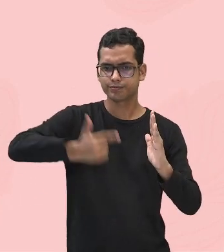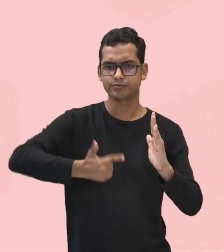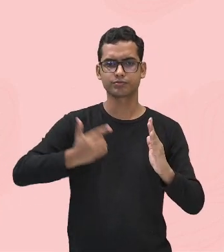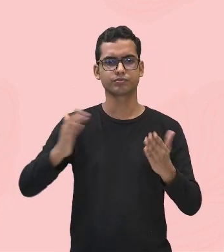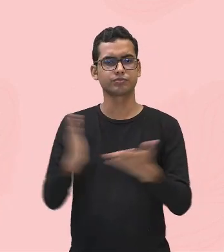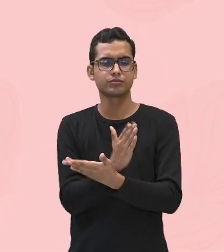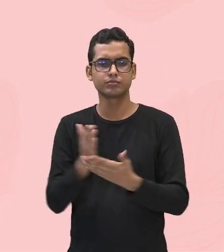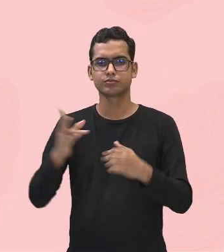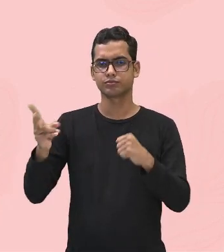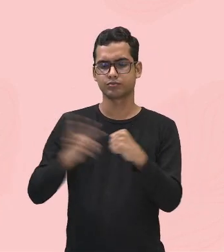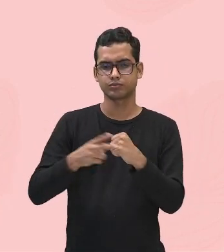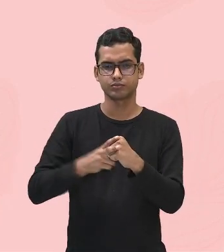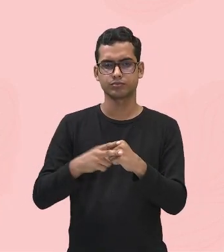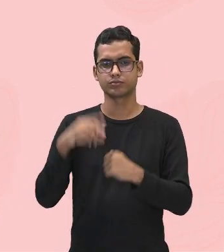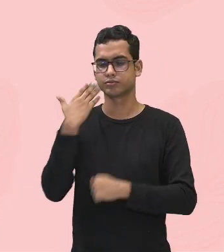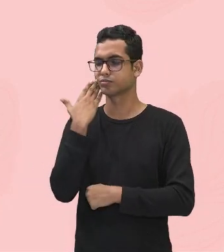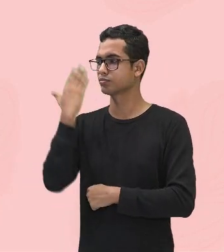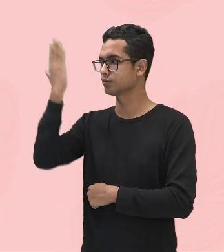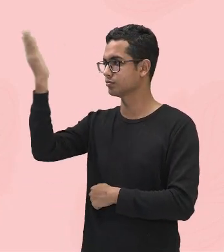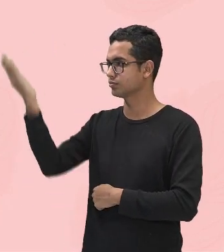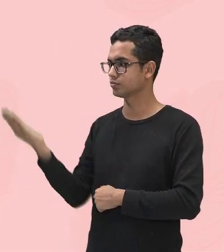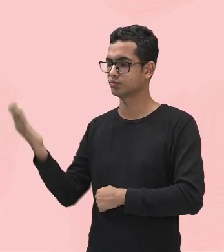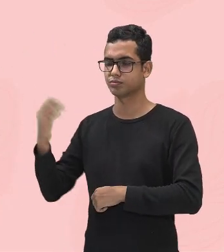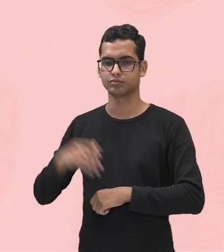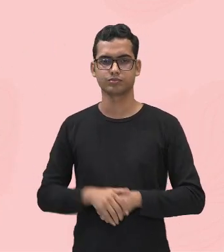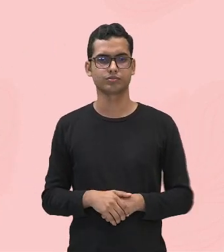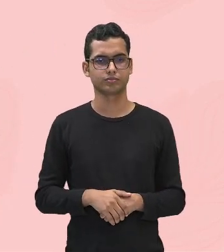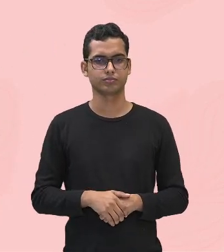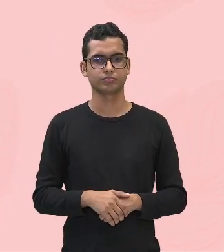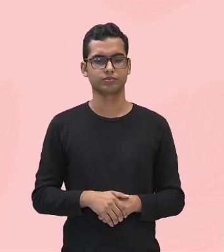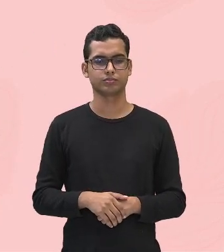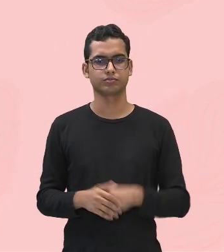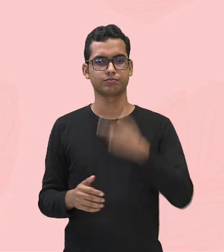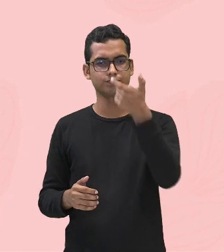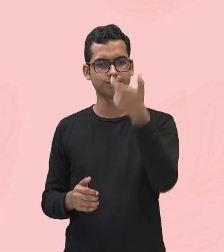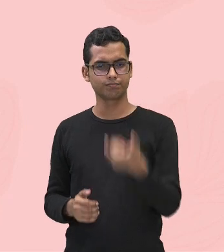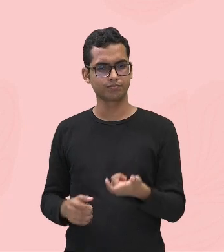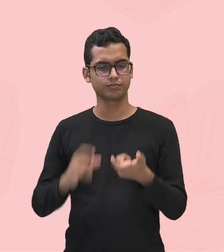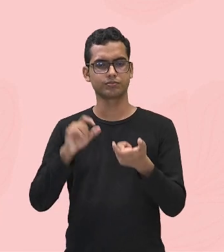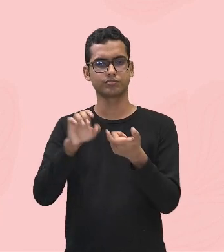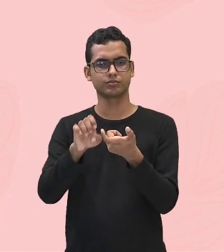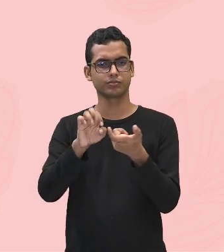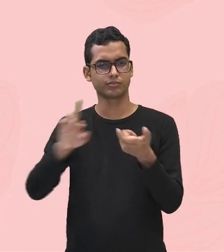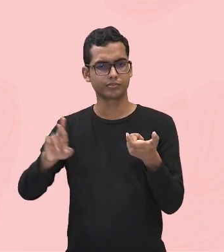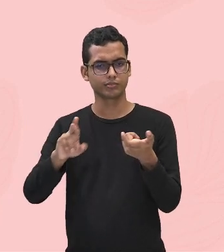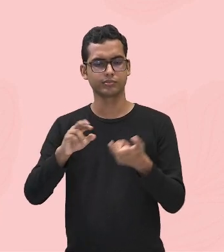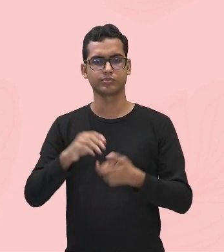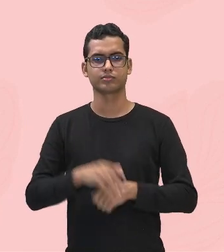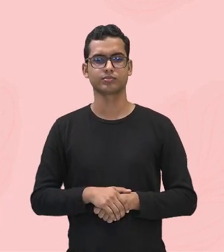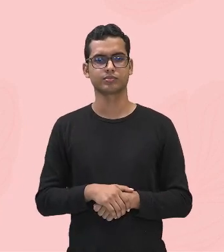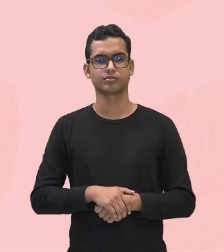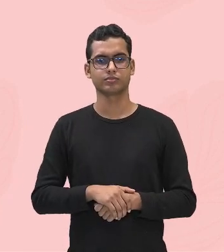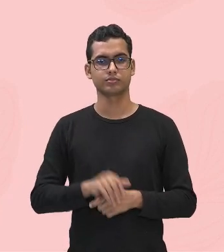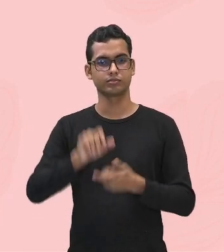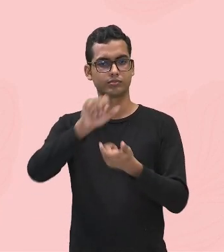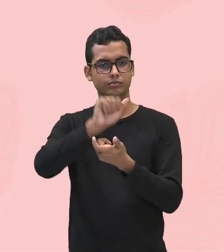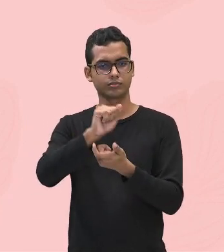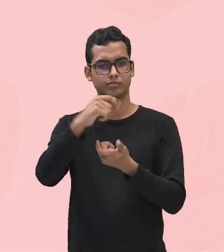verbos regulares, né? Verbos terminados em ER. Aprender,